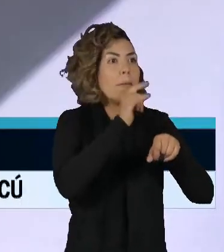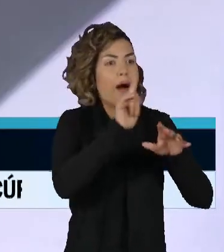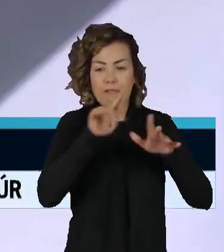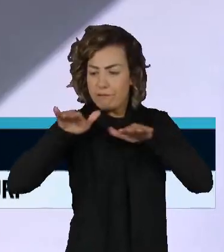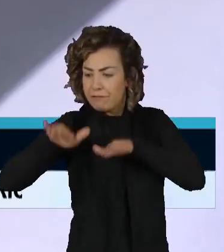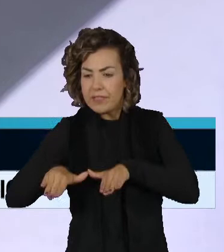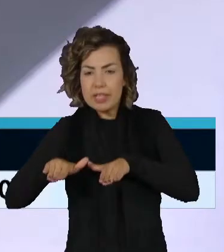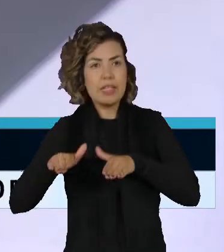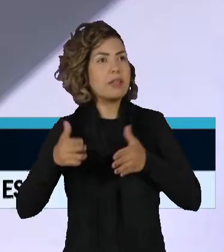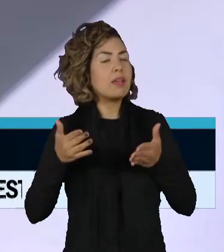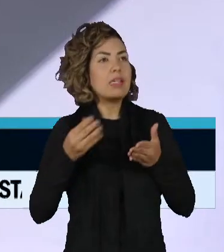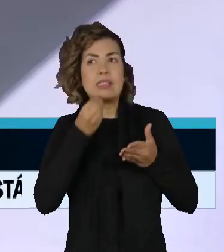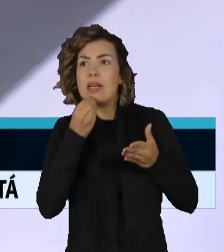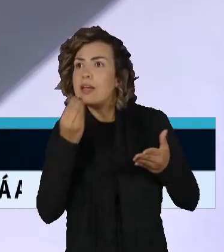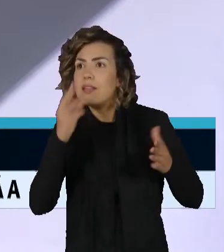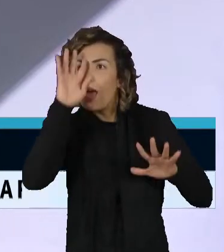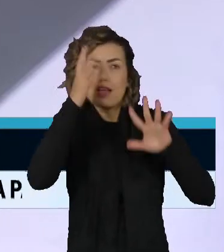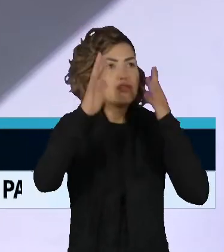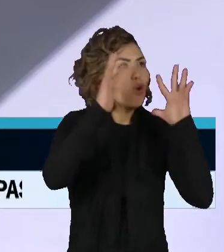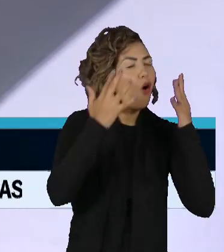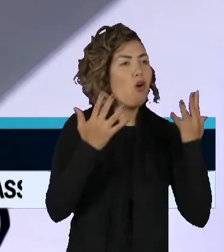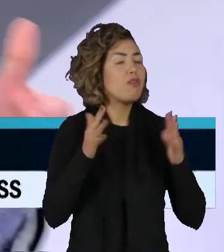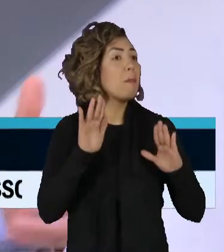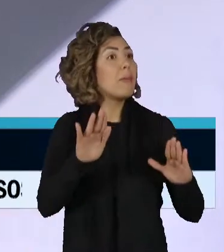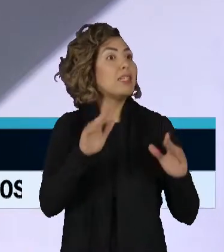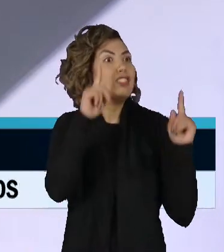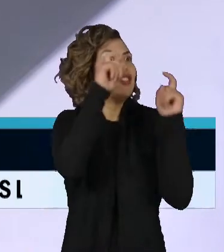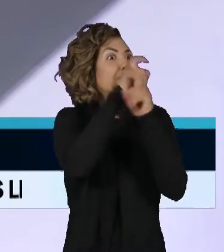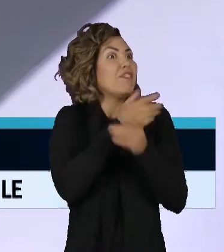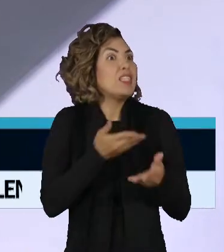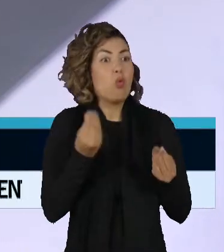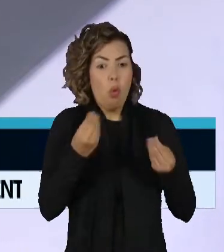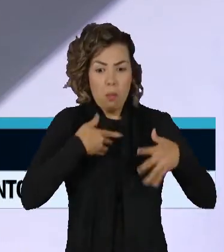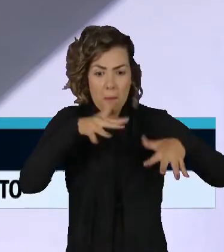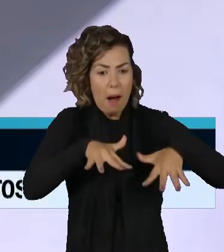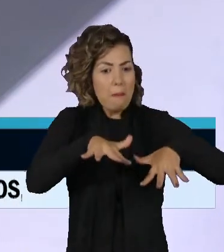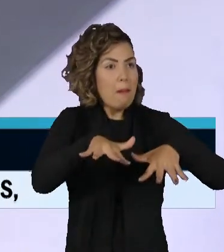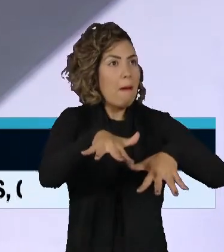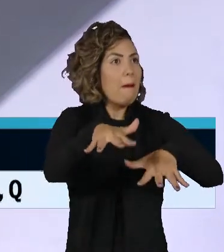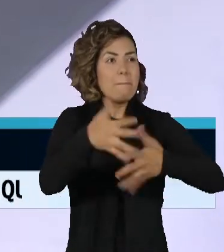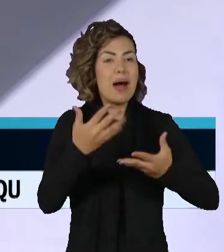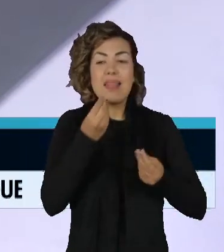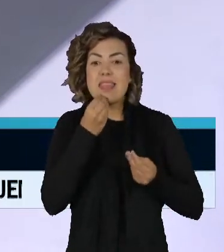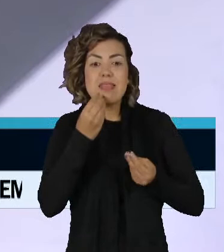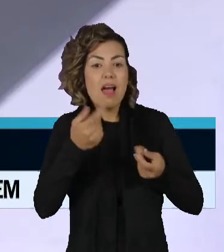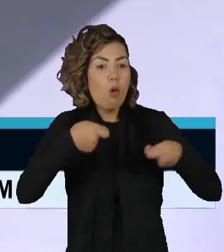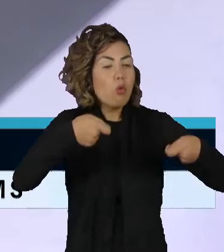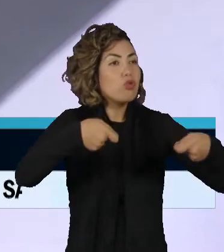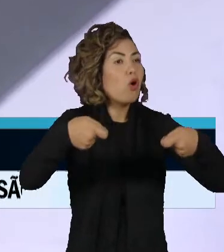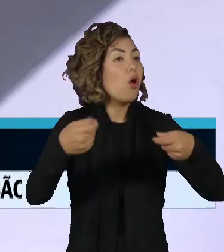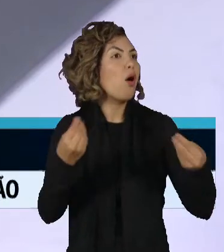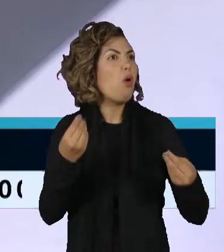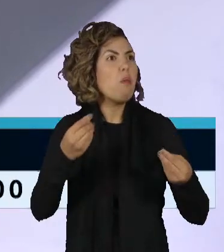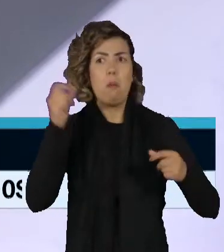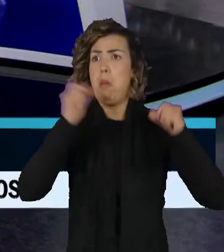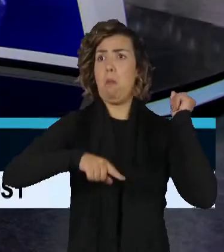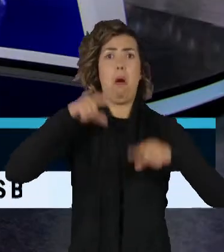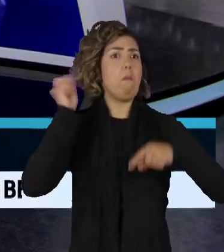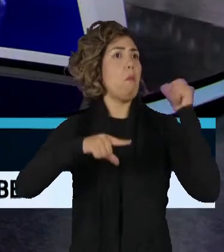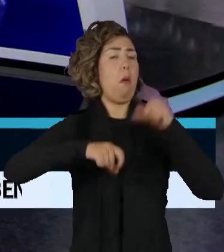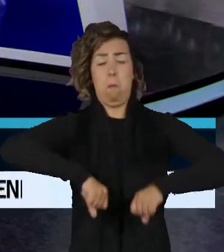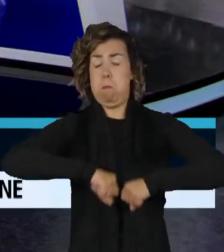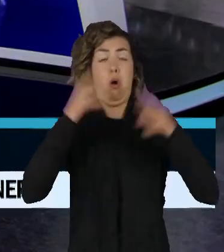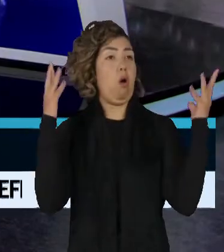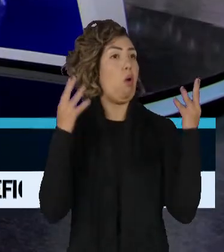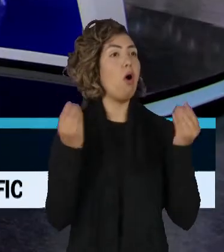já há algum tempo, né, de enfrentar essas manifestações, que elas são rastilho de pólvora, né? Elas